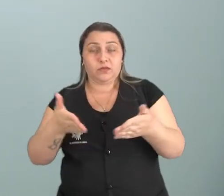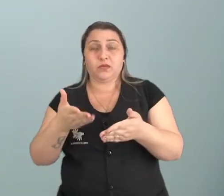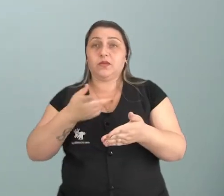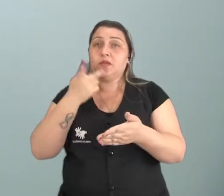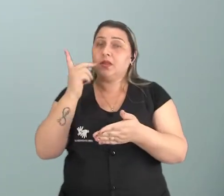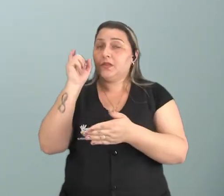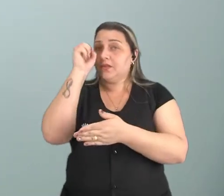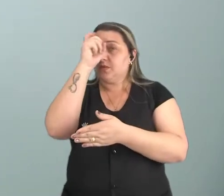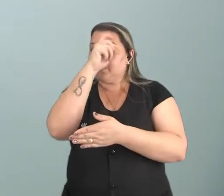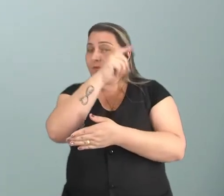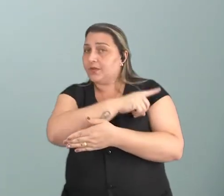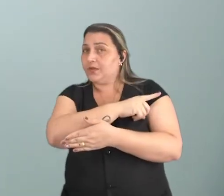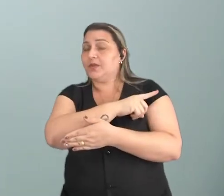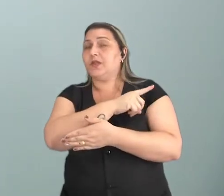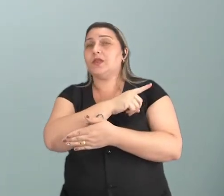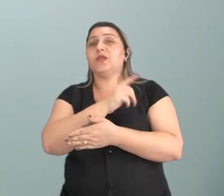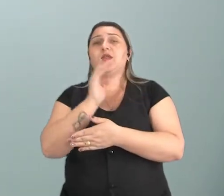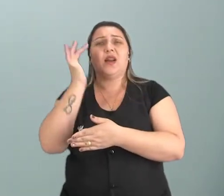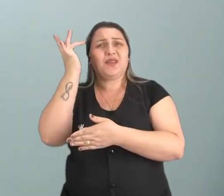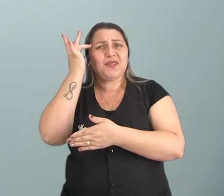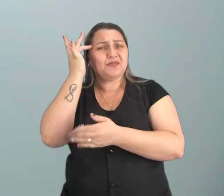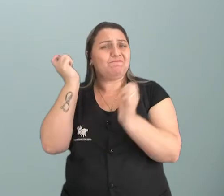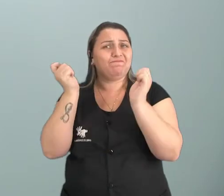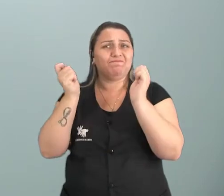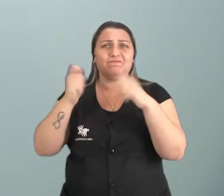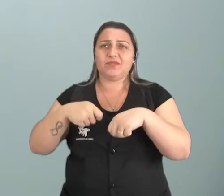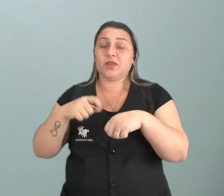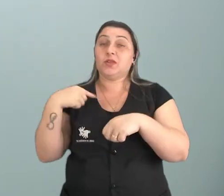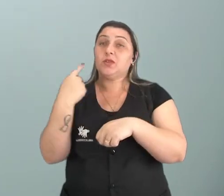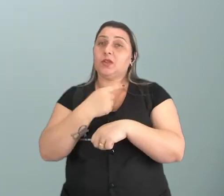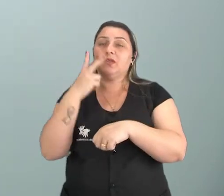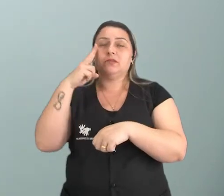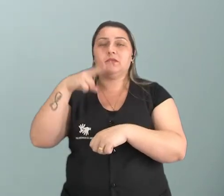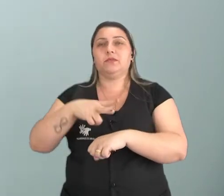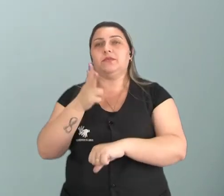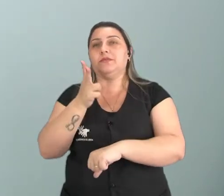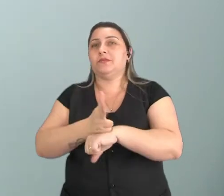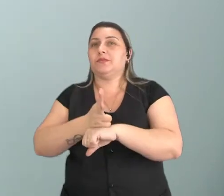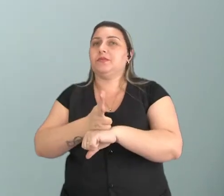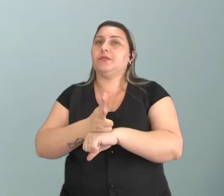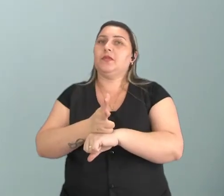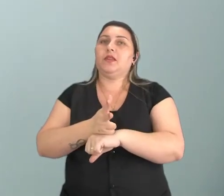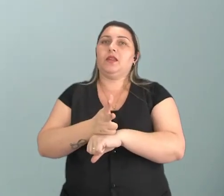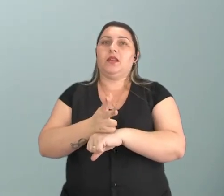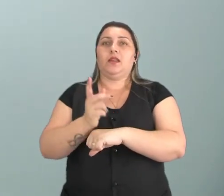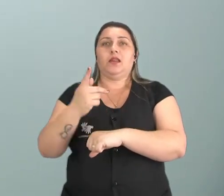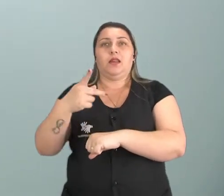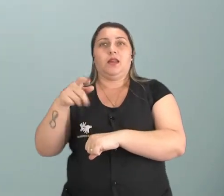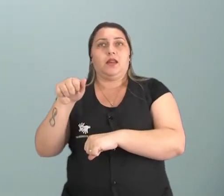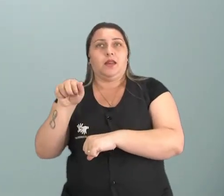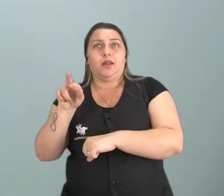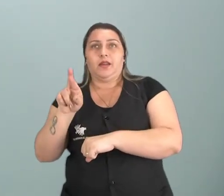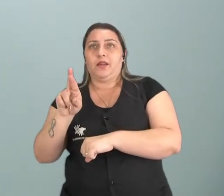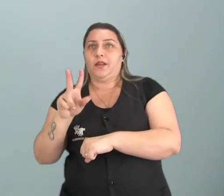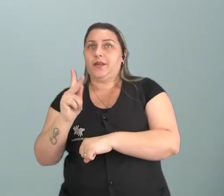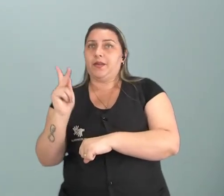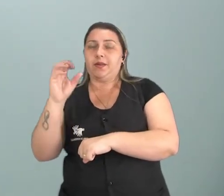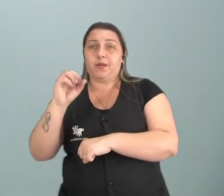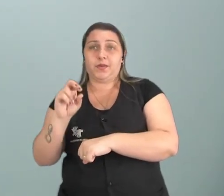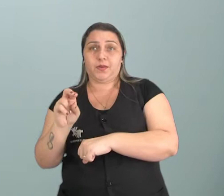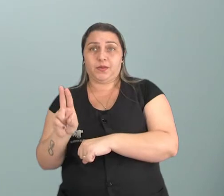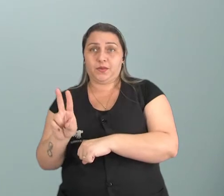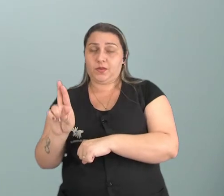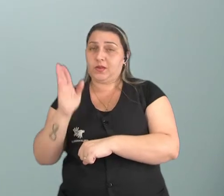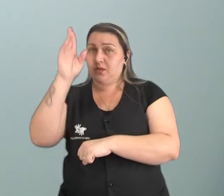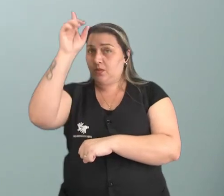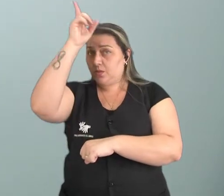falando em dificuldade, em coisas que a gente acha impossível, a gente vai ver um outro vídeo sobre o parkour também, só que são adultos que já